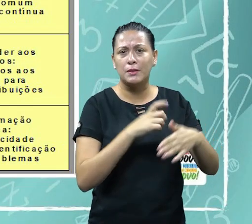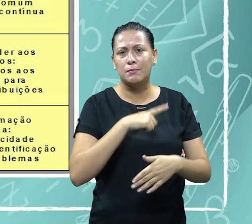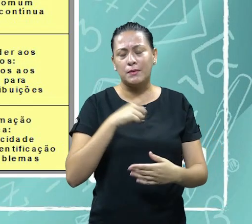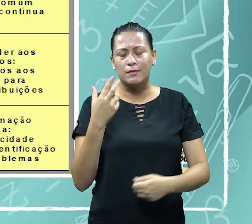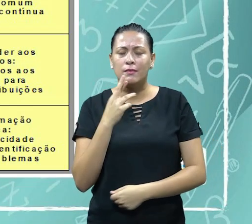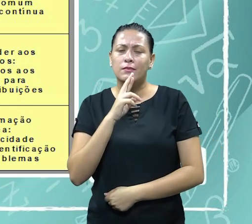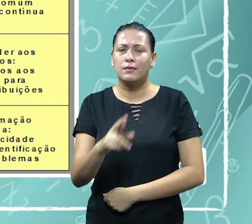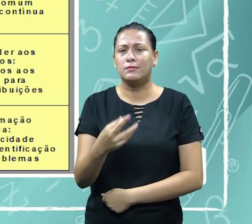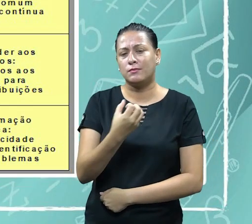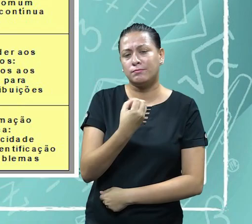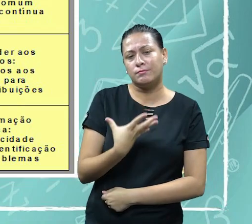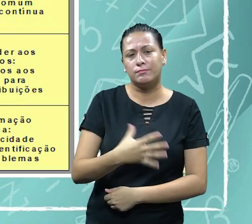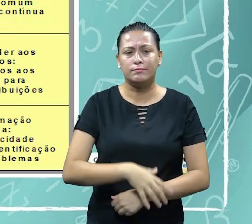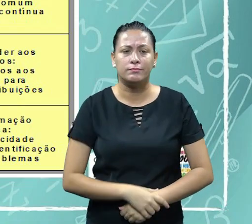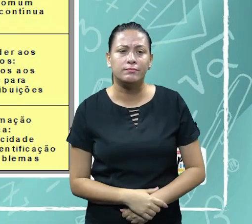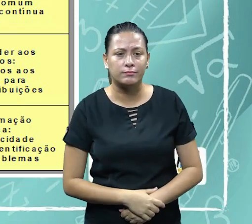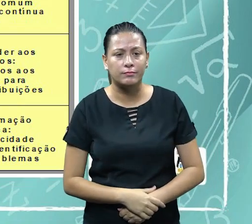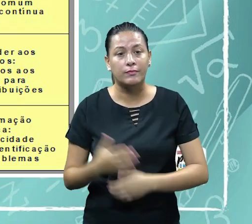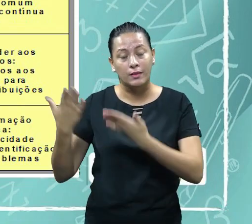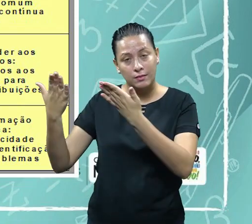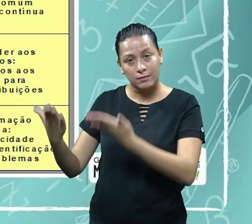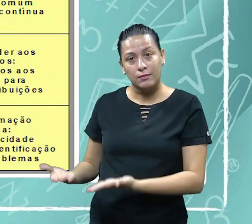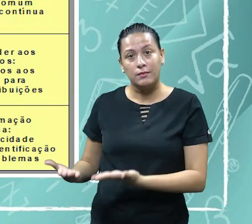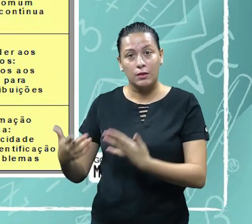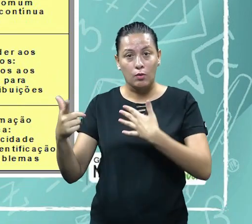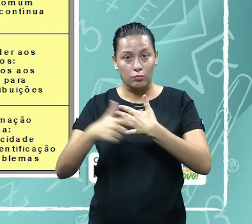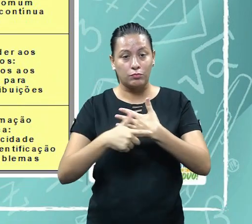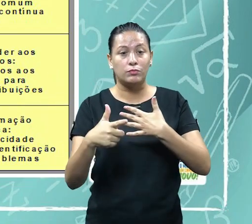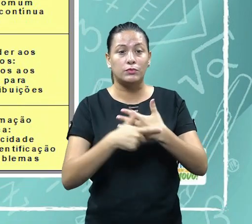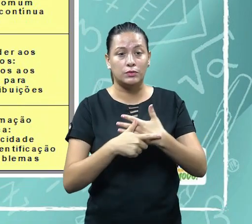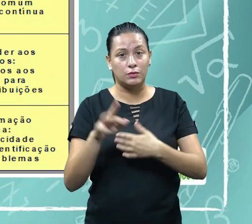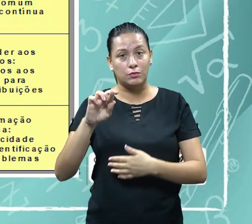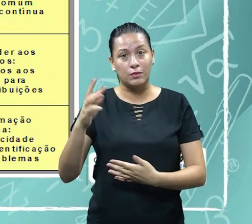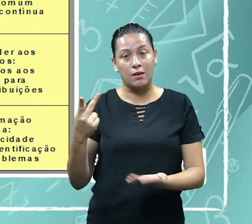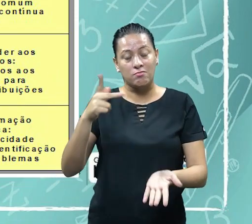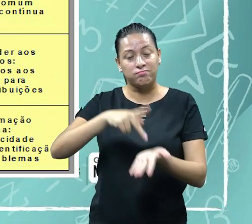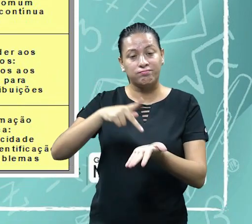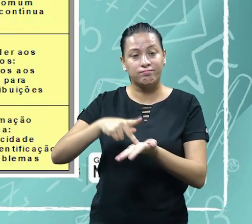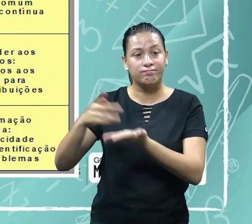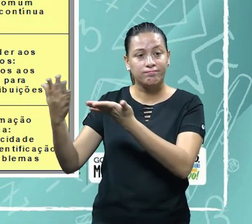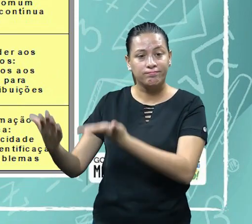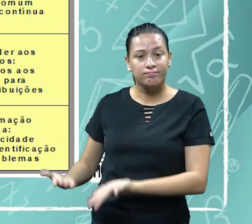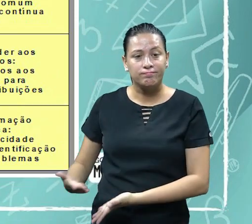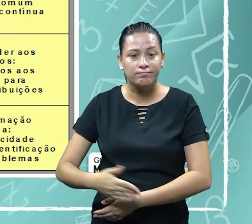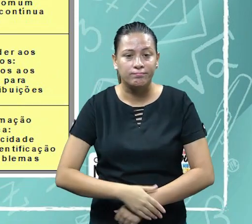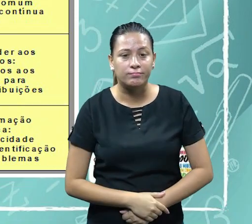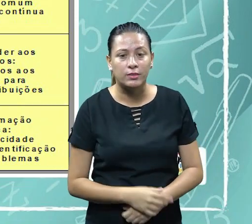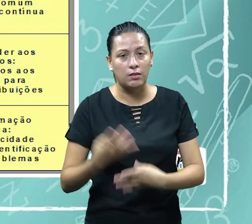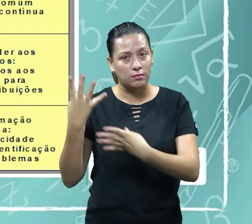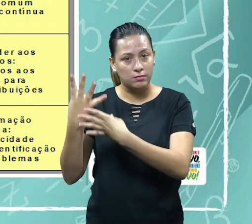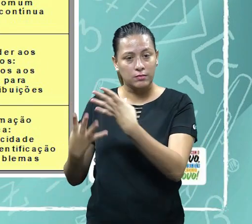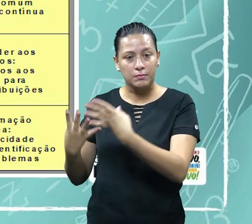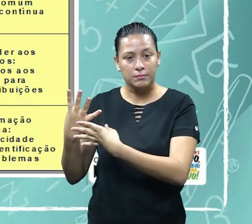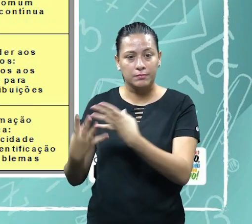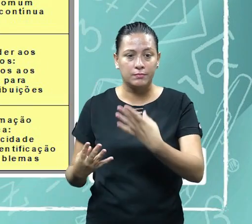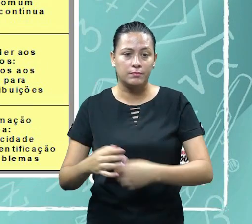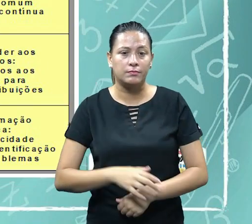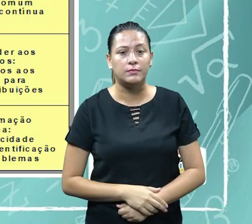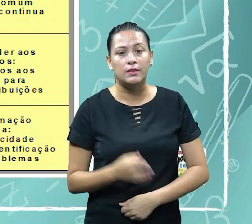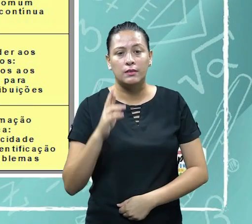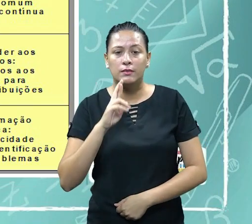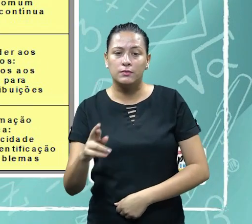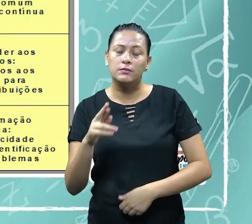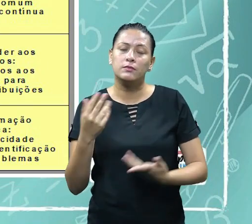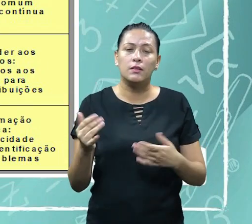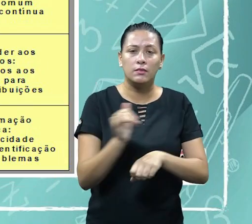aí, né, o papelzinho do RH, o resultado e as atividades, né, foi o que eu falei agora há pouco, trazendo para vocês em forma de quadrante,